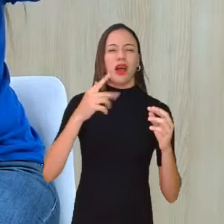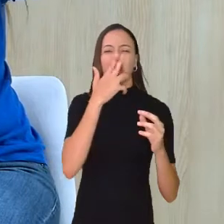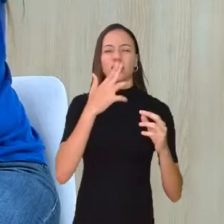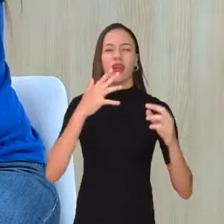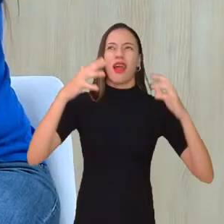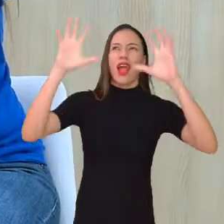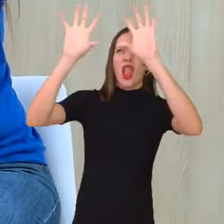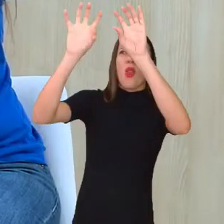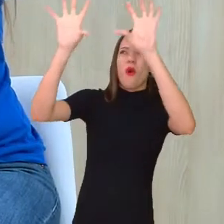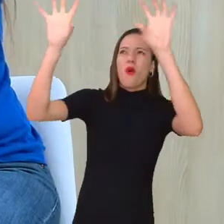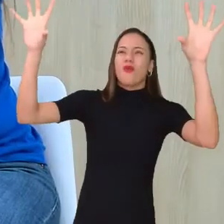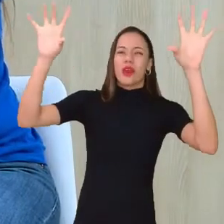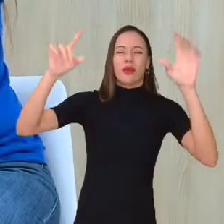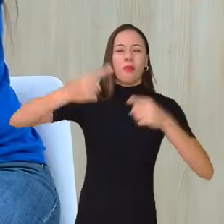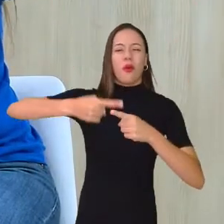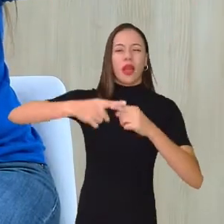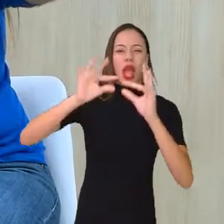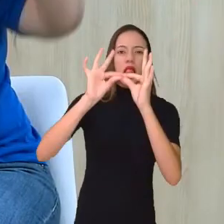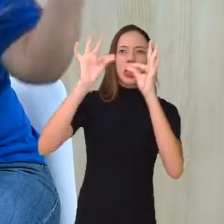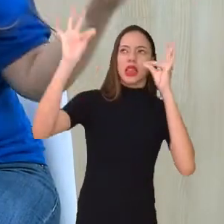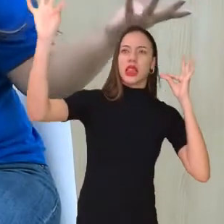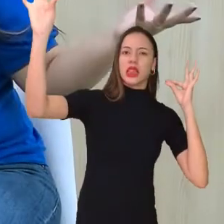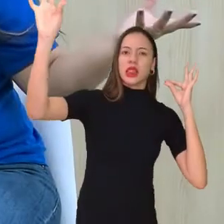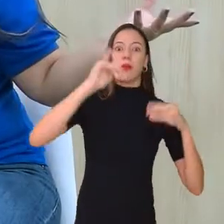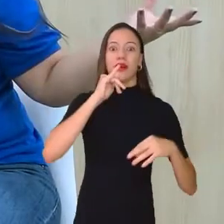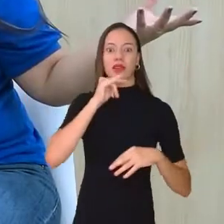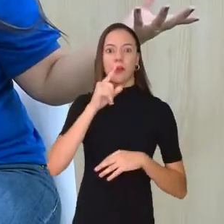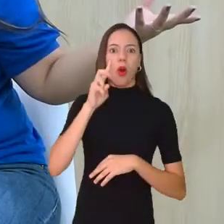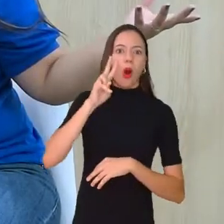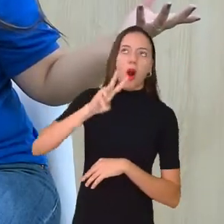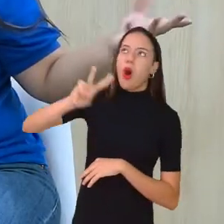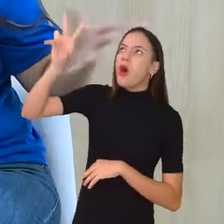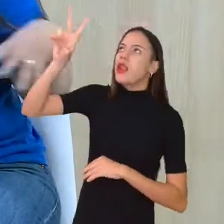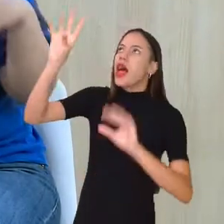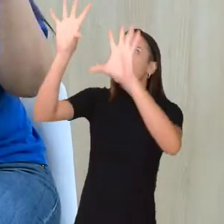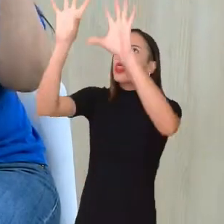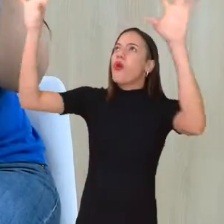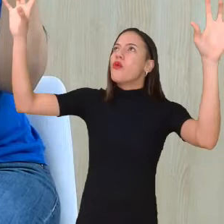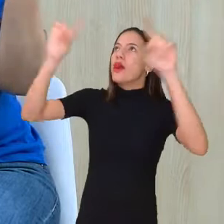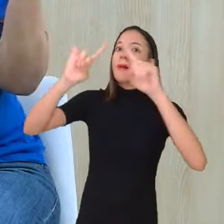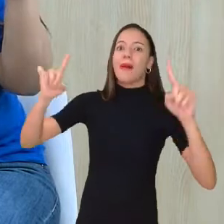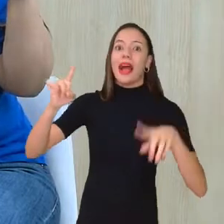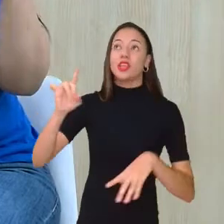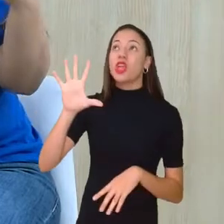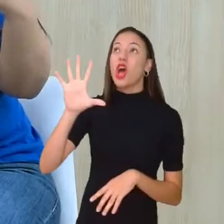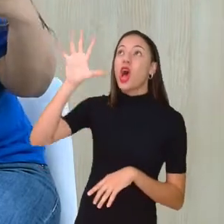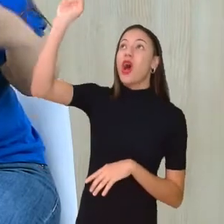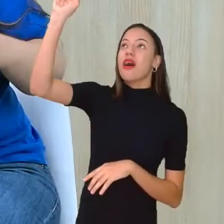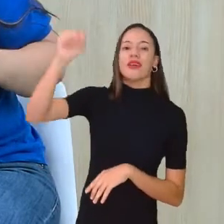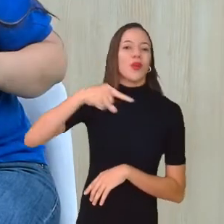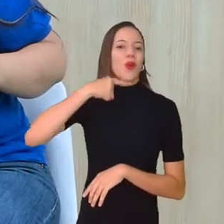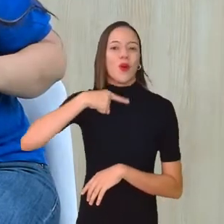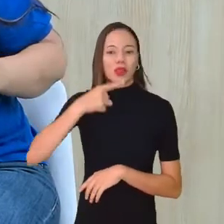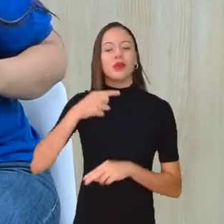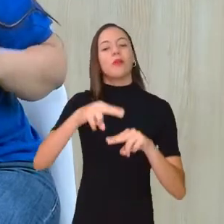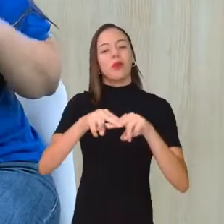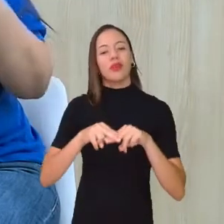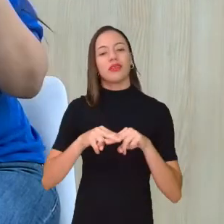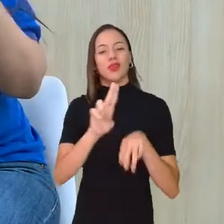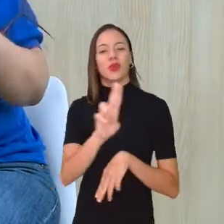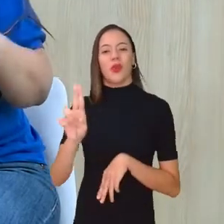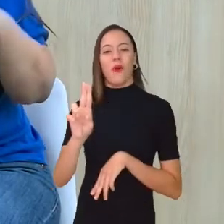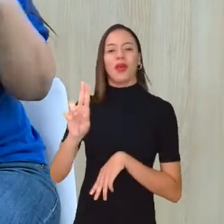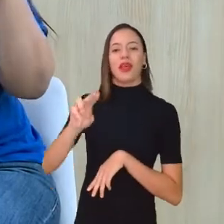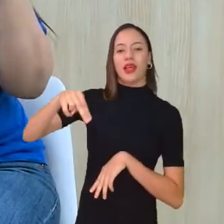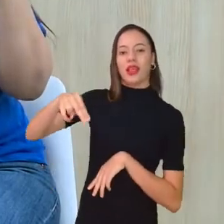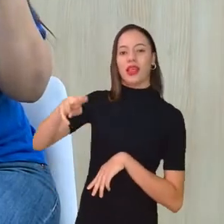tá. Se a gente olhar para o céu, a gente vê a nuvem, a gente não consegue tocar, não é? Então, é nuvem justamente por causa disso. Tá